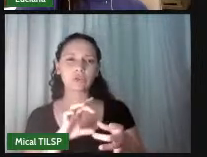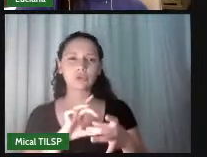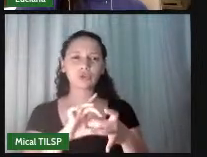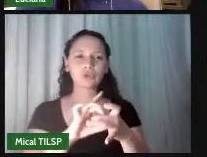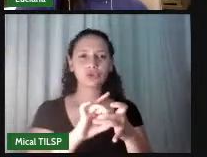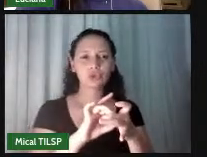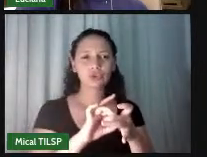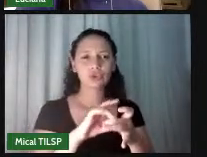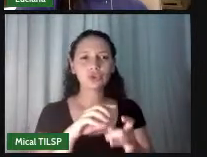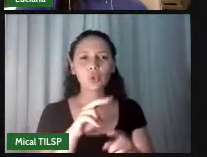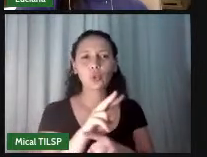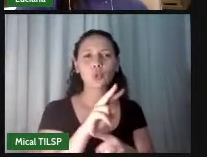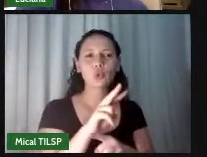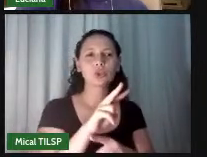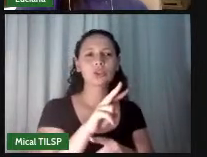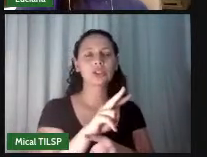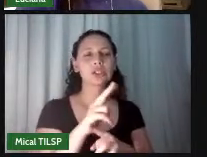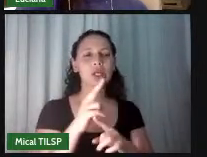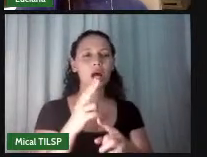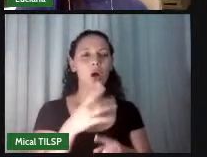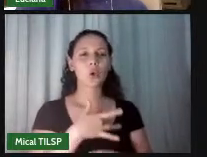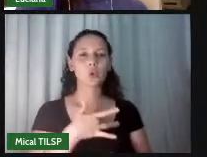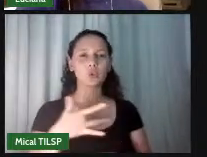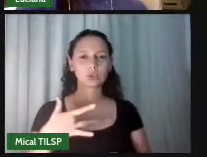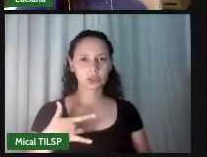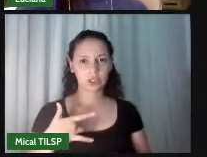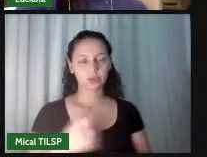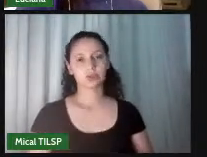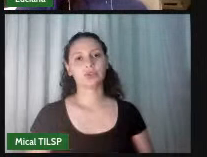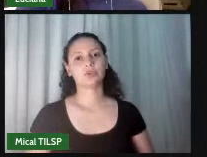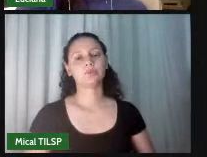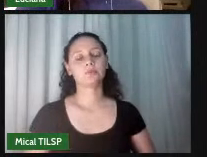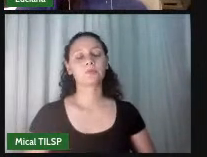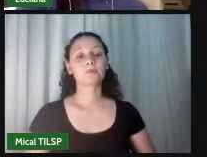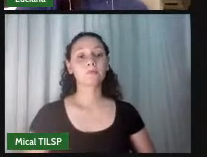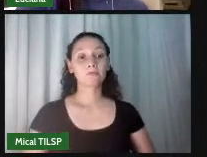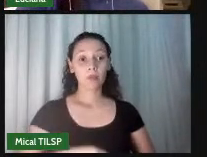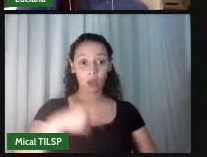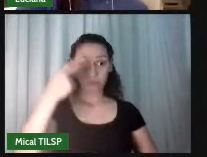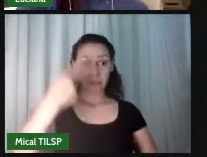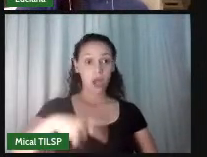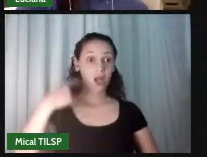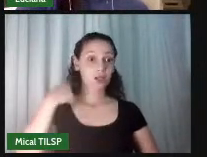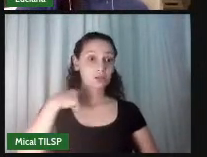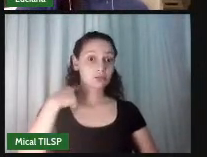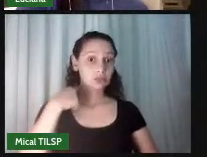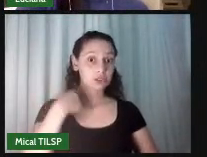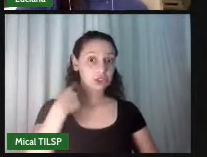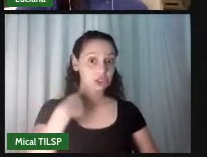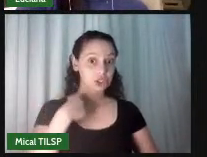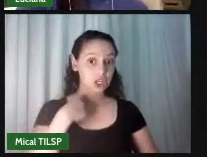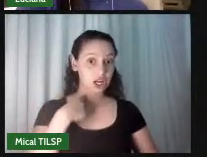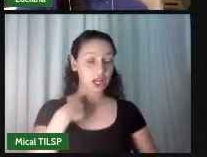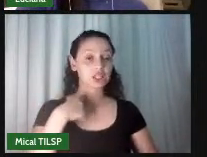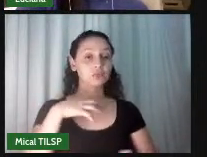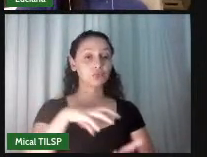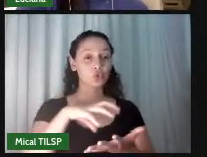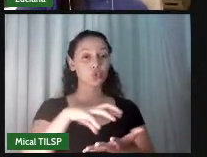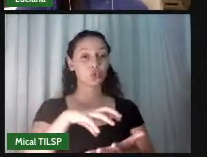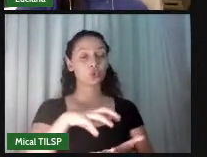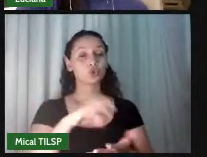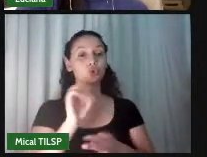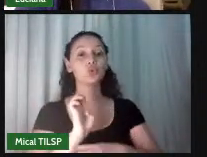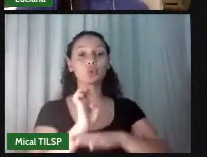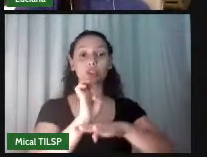Servidor. Ok? Em Minas Gerais, no estado de Minas Gerais, o servidor público estadual, por